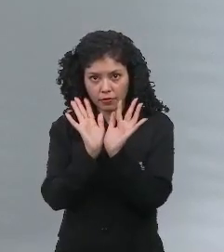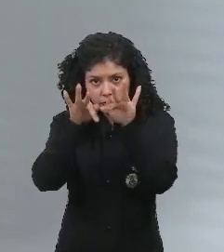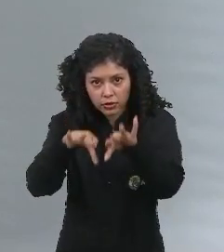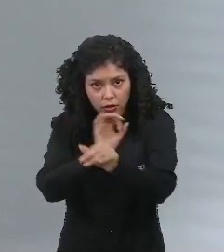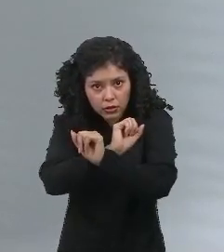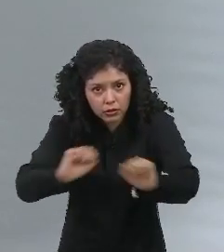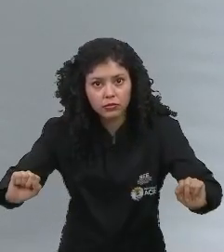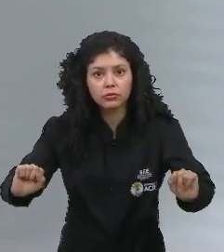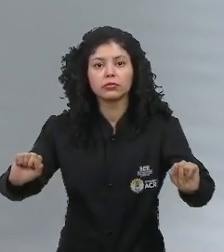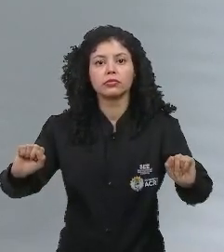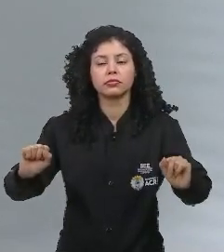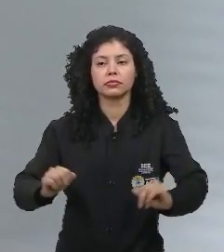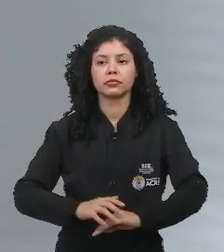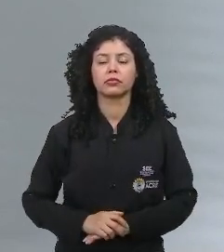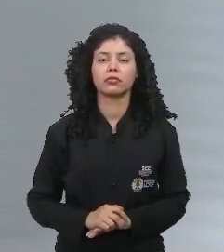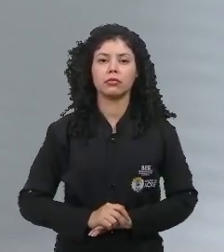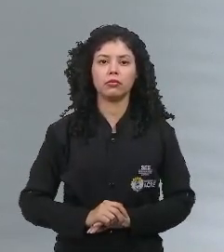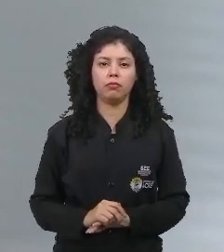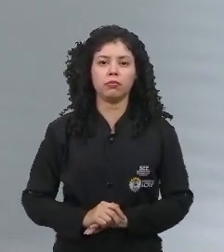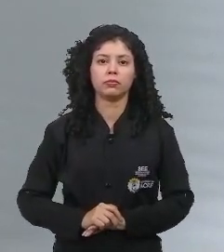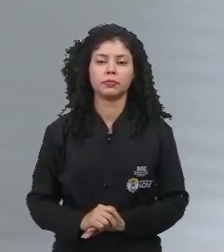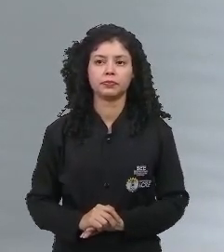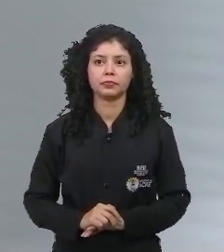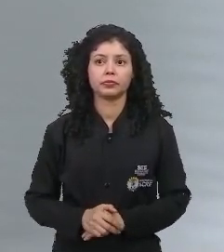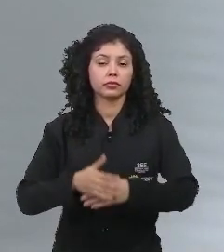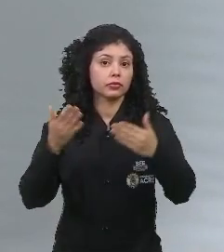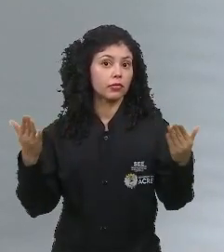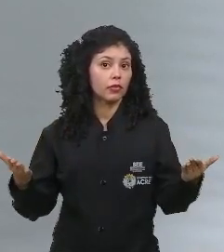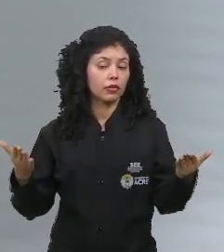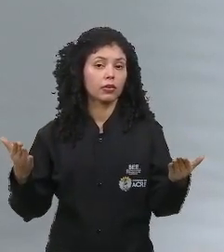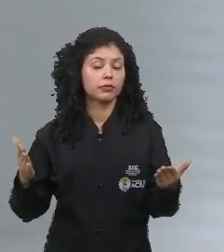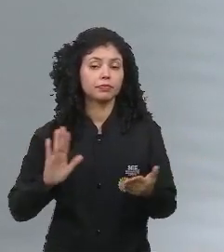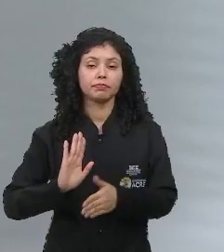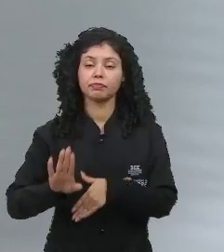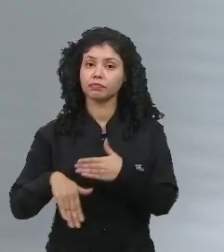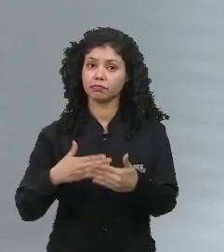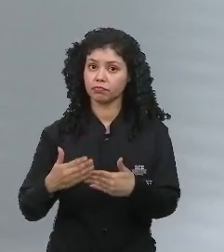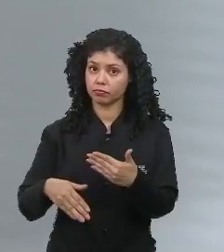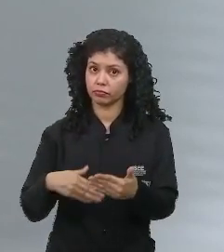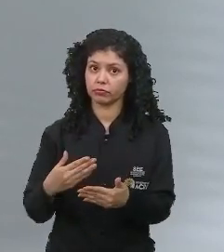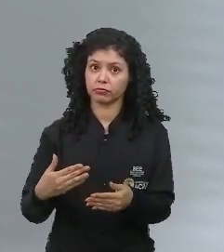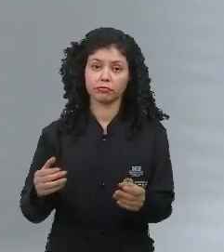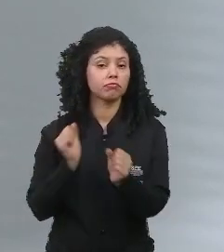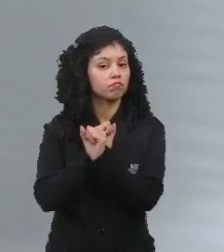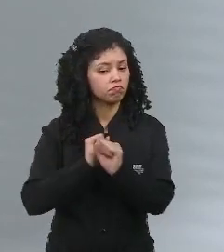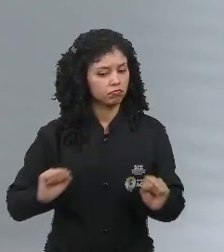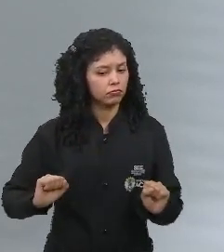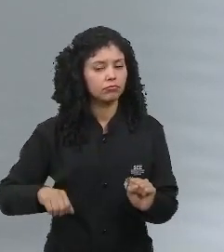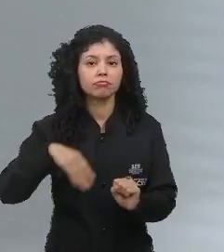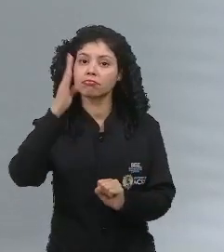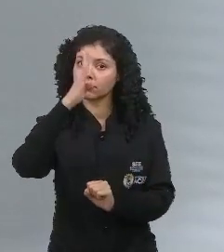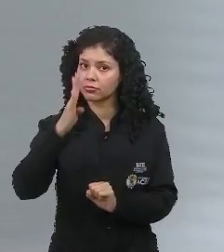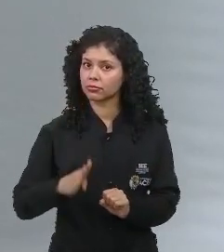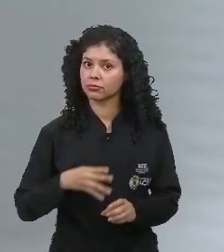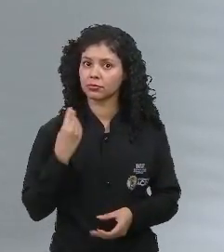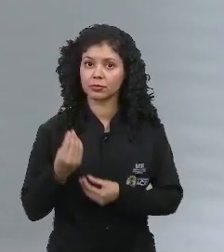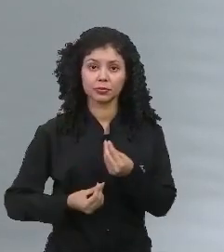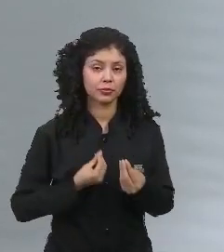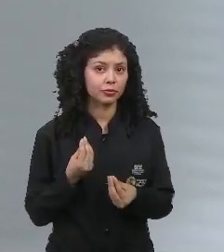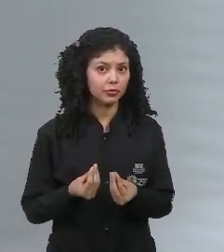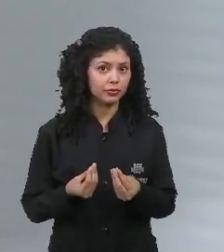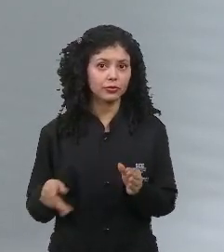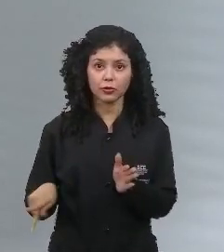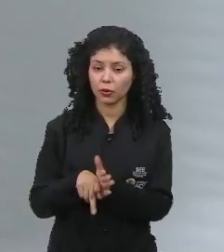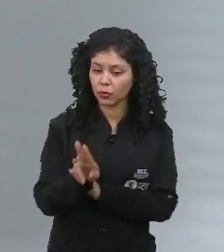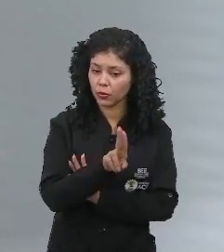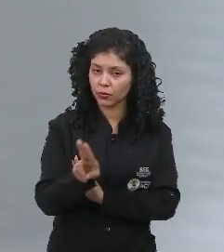da escravidão. Ok, pessoal? E esse processo abolicionista no Brasil é como o